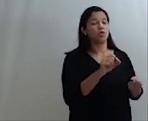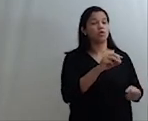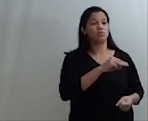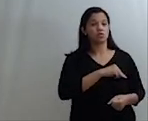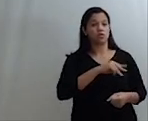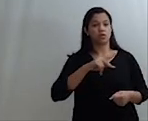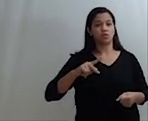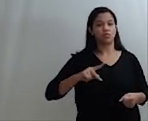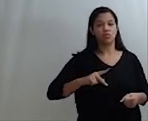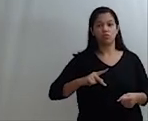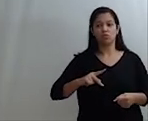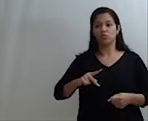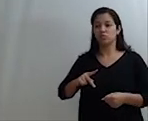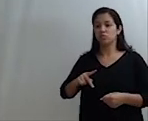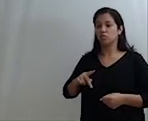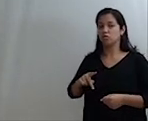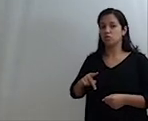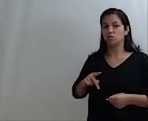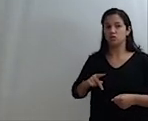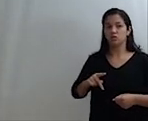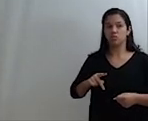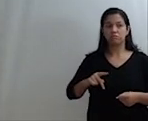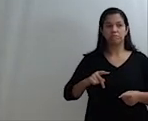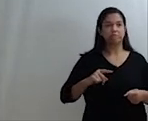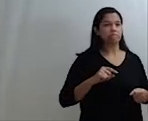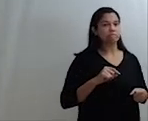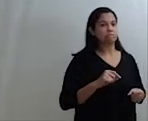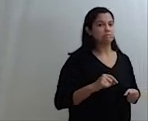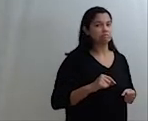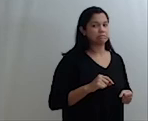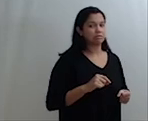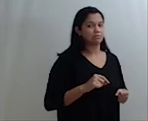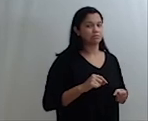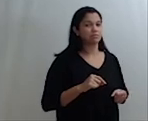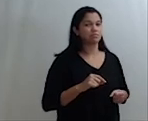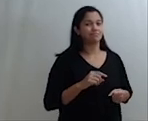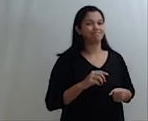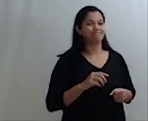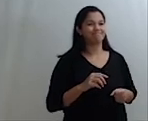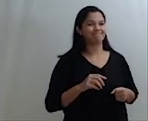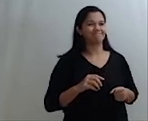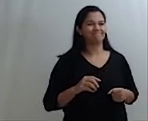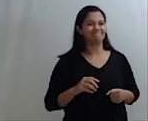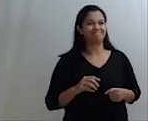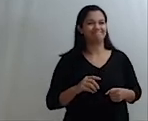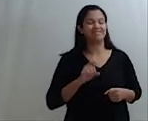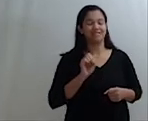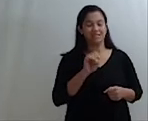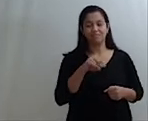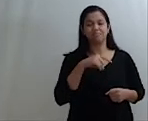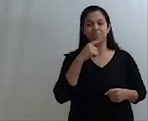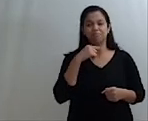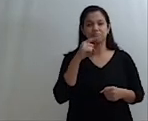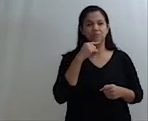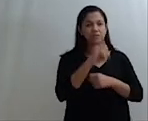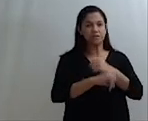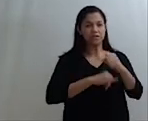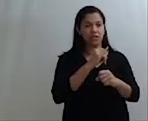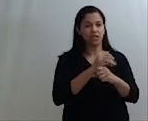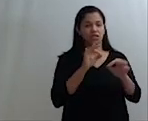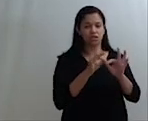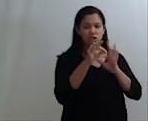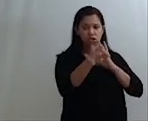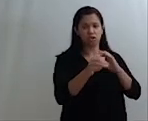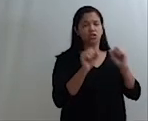conseguir acessar vai se soltar o preso seja qu qual for o crime que tenha cometido seja as circunstâncias que forem então Eh Como